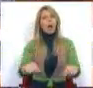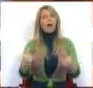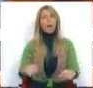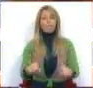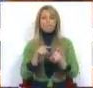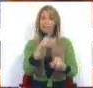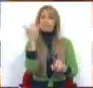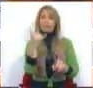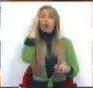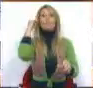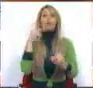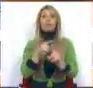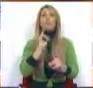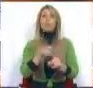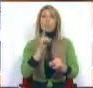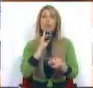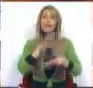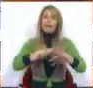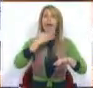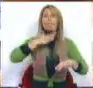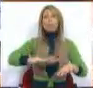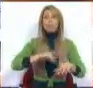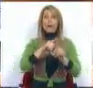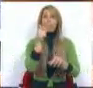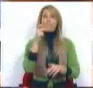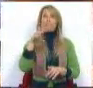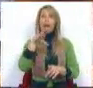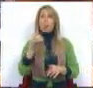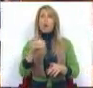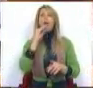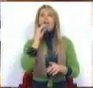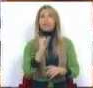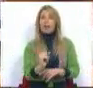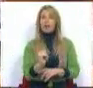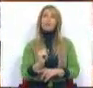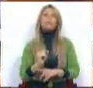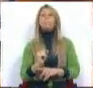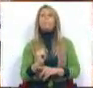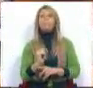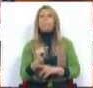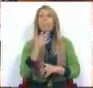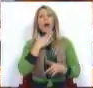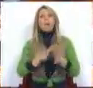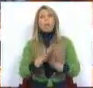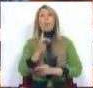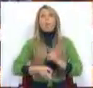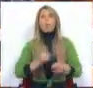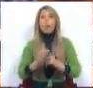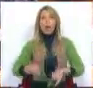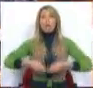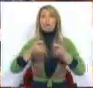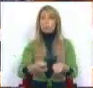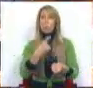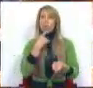é contribuir com o Banco de Terras para que aquilo que são os fortes investimentos do